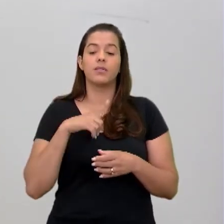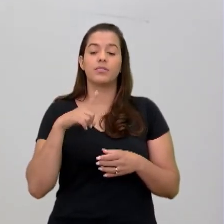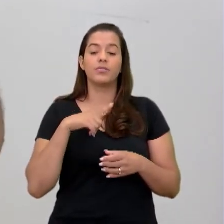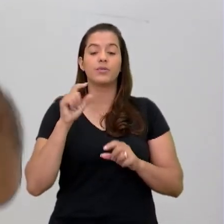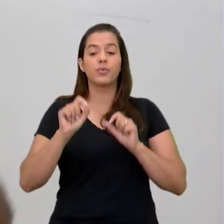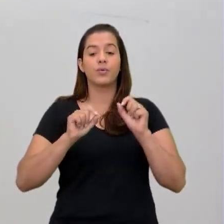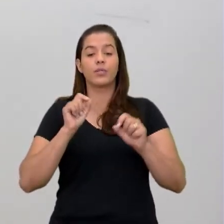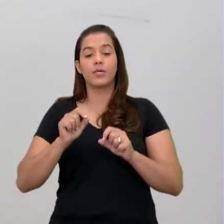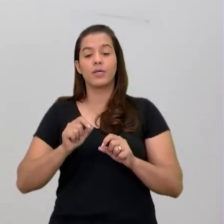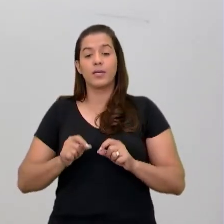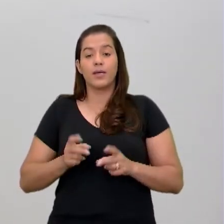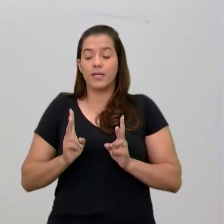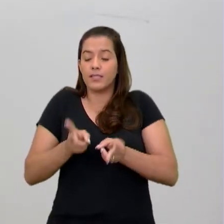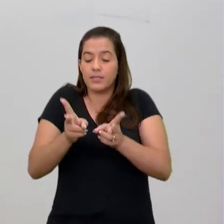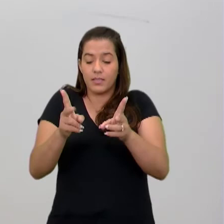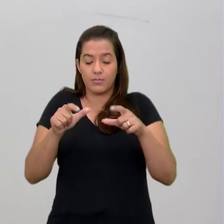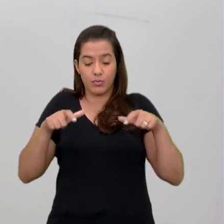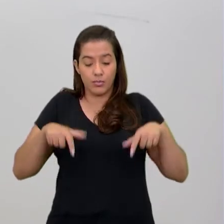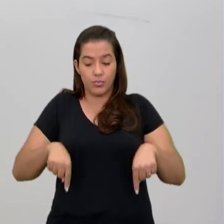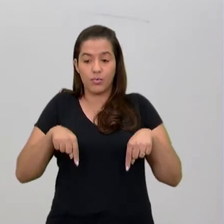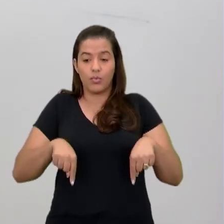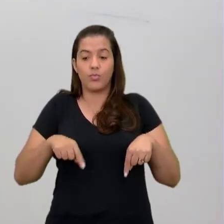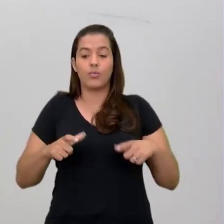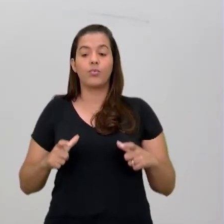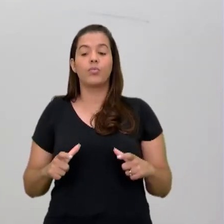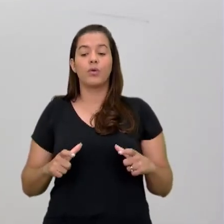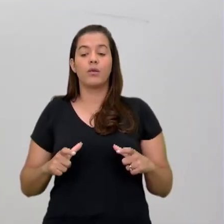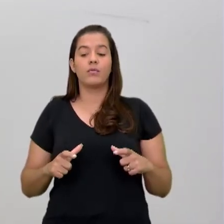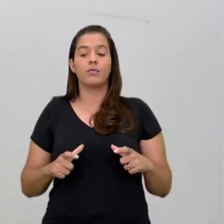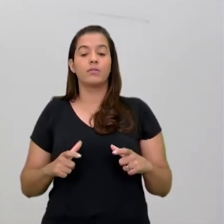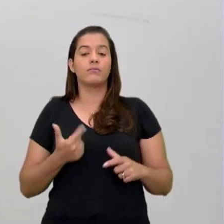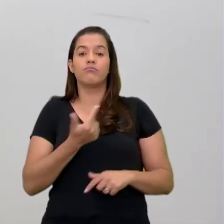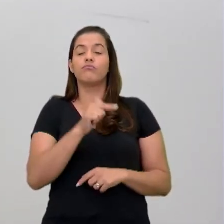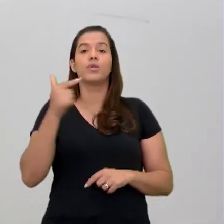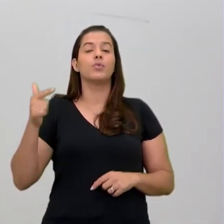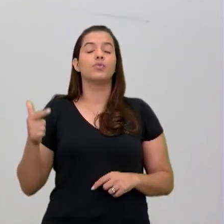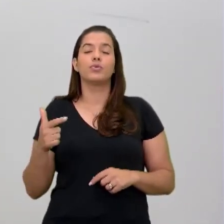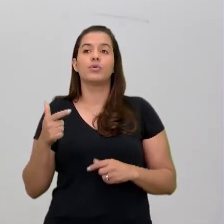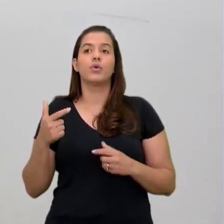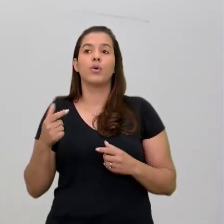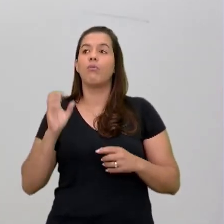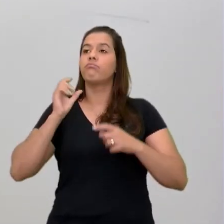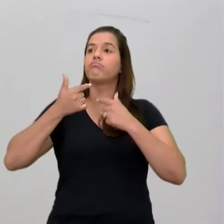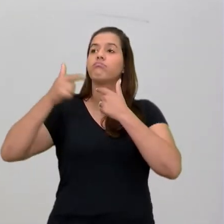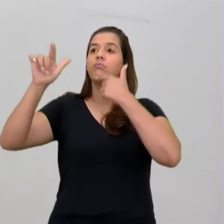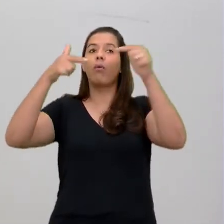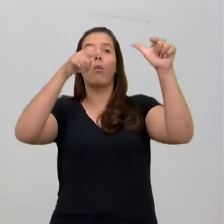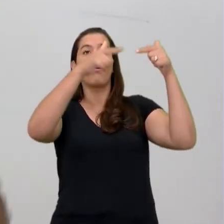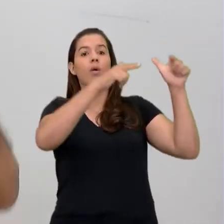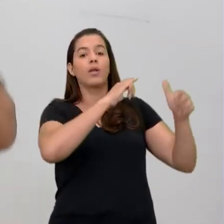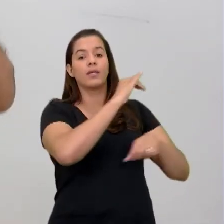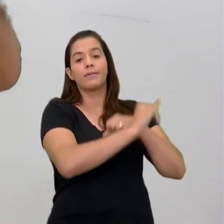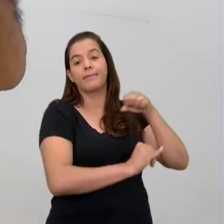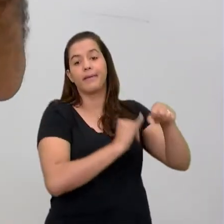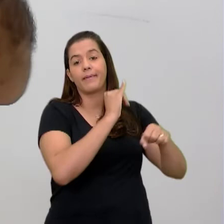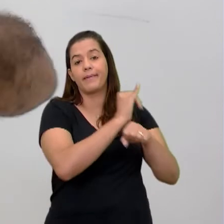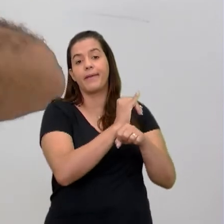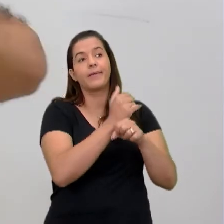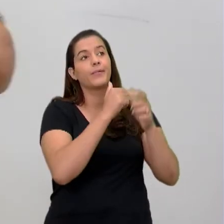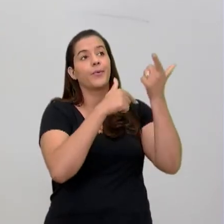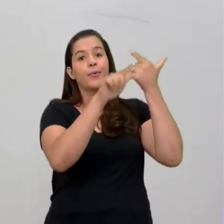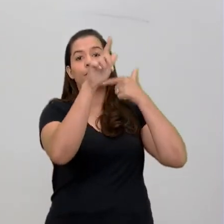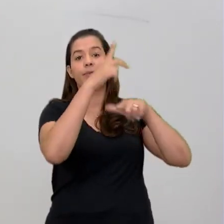sempre local. Porque a gente não tinha como, igual a hoje, a se comunicar